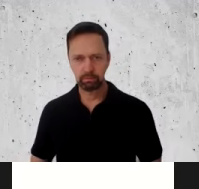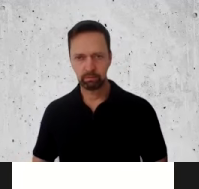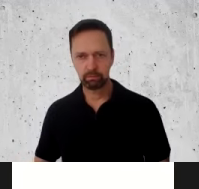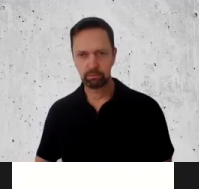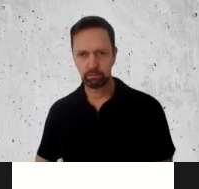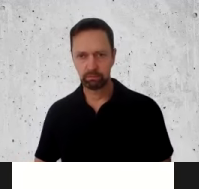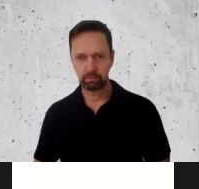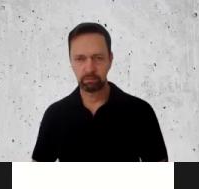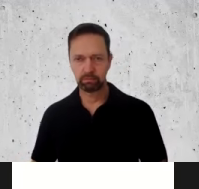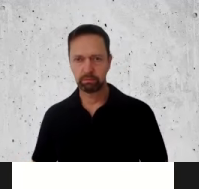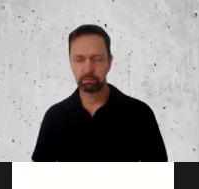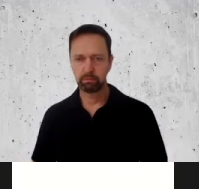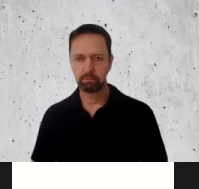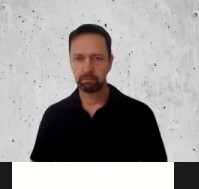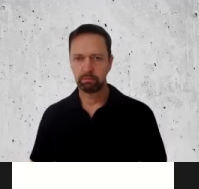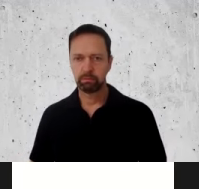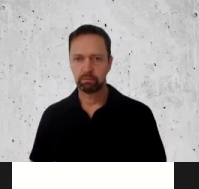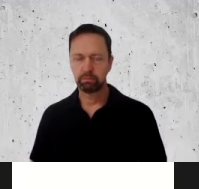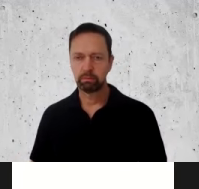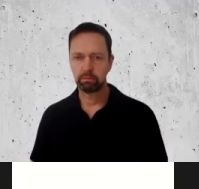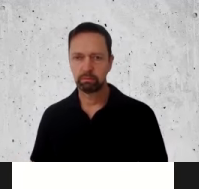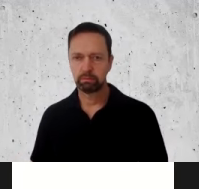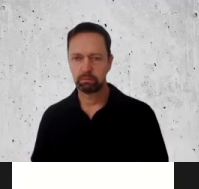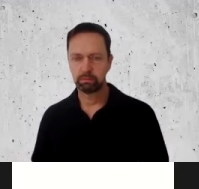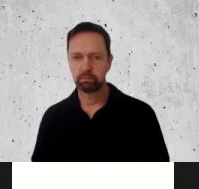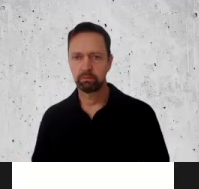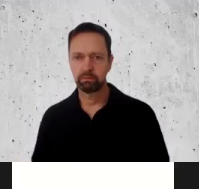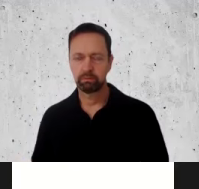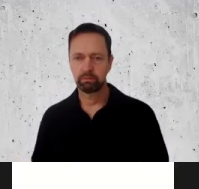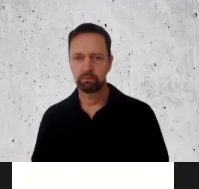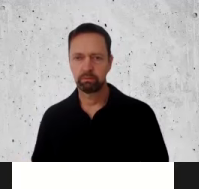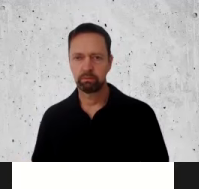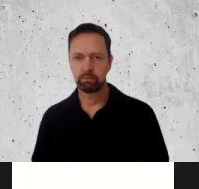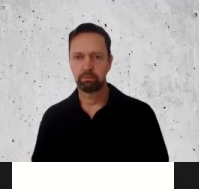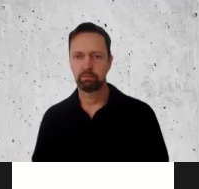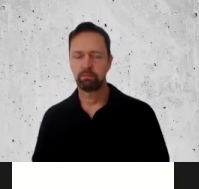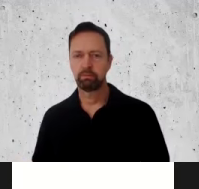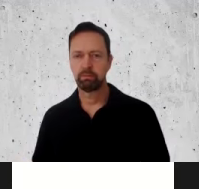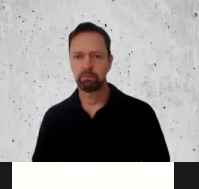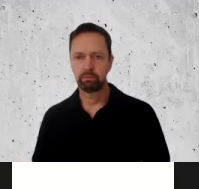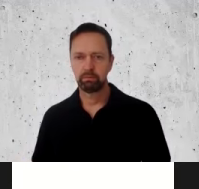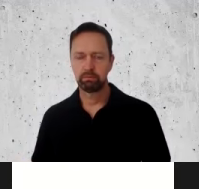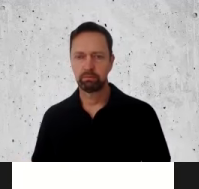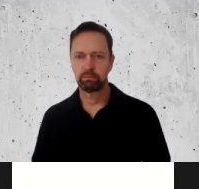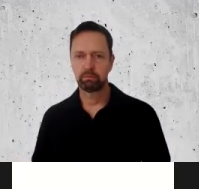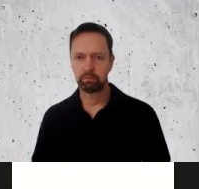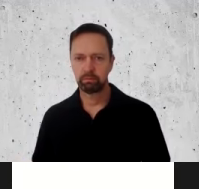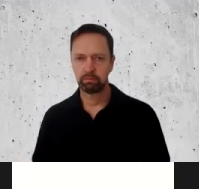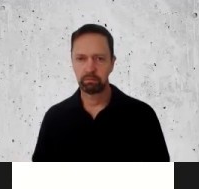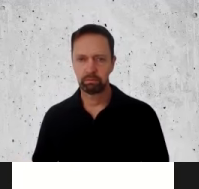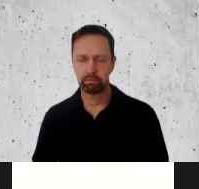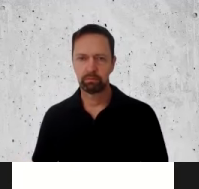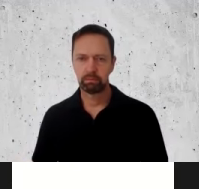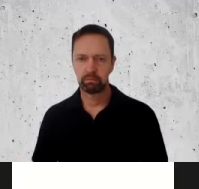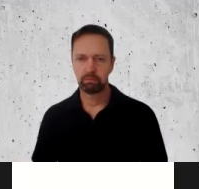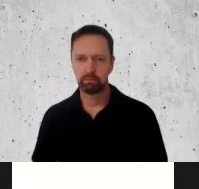judiciário? Será que o credor que estava esperando receber um determinado crédito e que ficou com a sua exigibilidade suspensa em decorrência